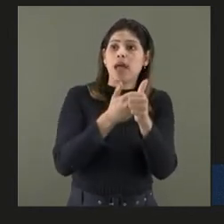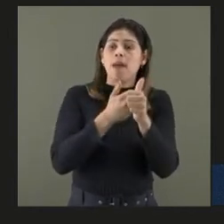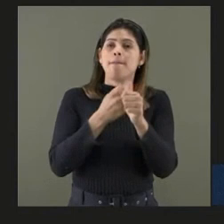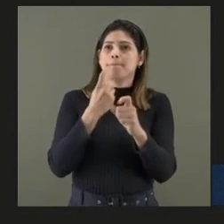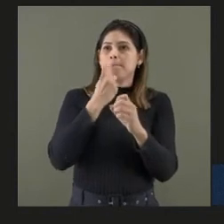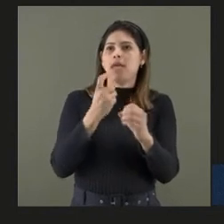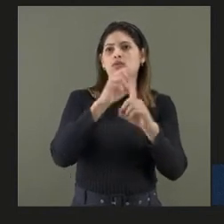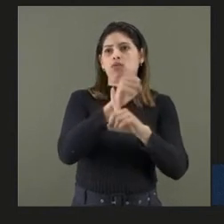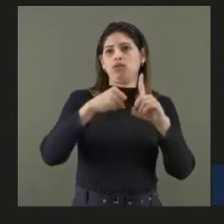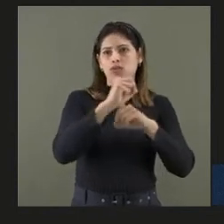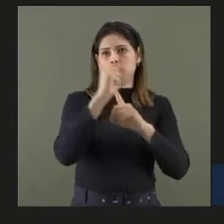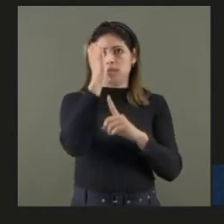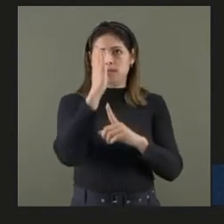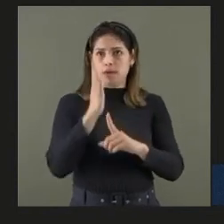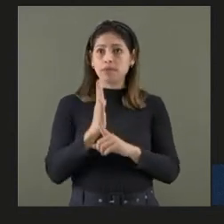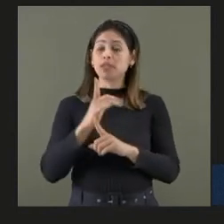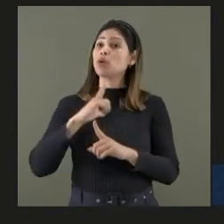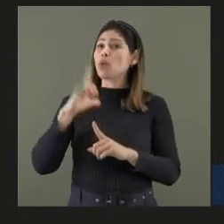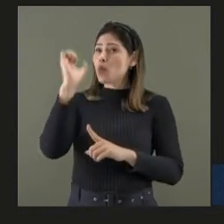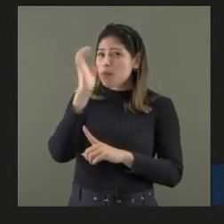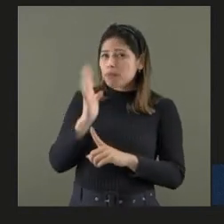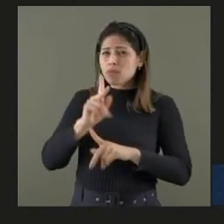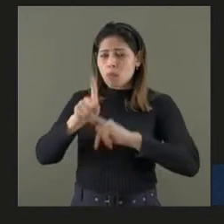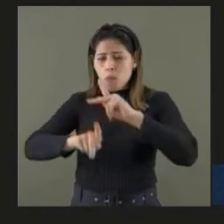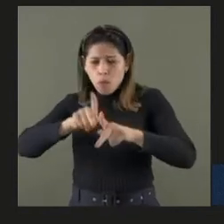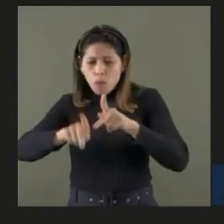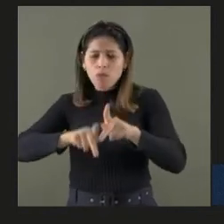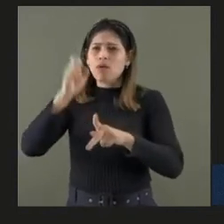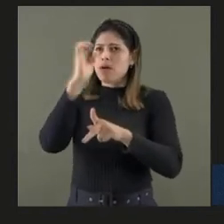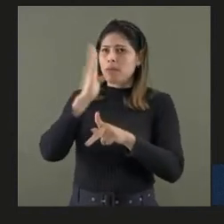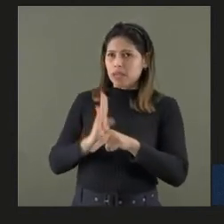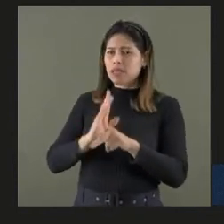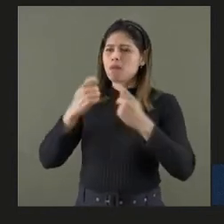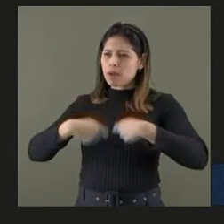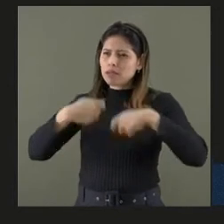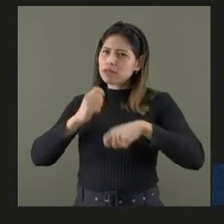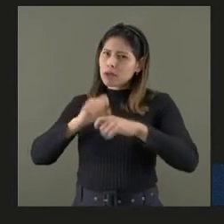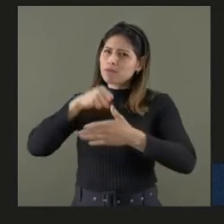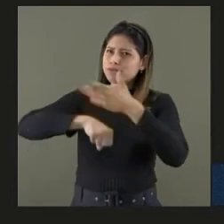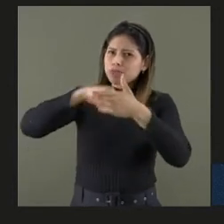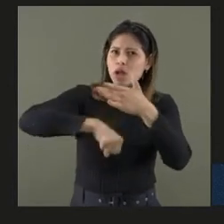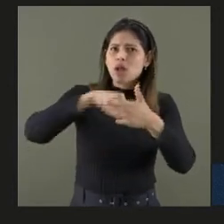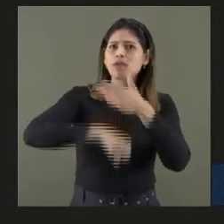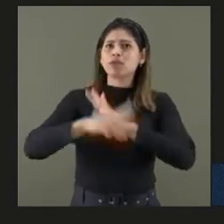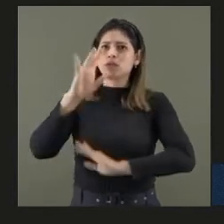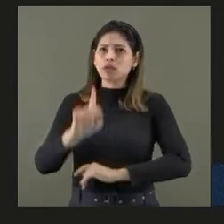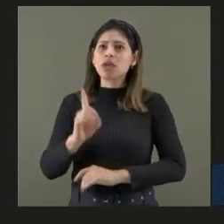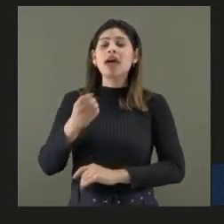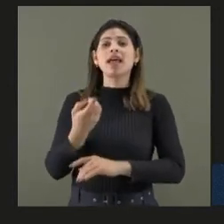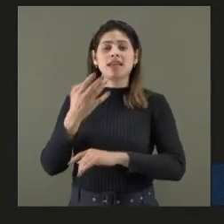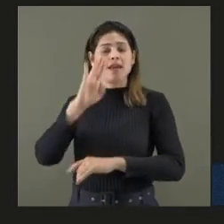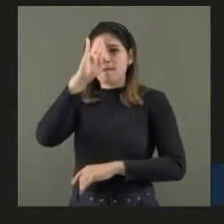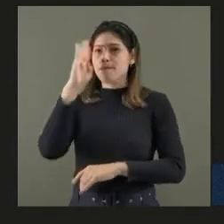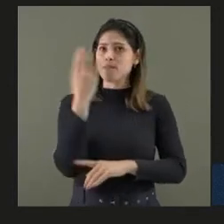Nós devemos isso ao Brasil, devemos fazer isso em defesa do Estado Democrático de Direito, base fundamental da